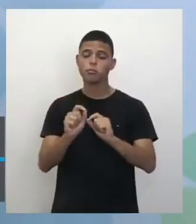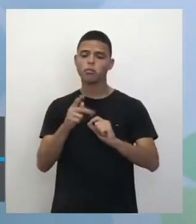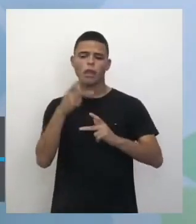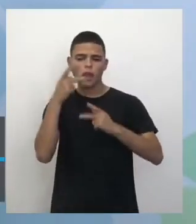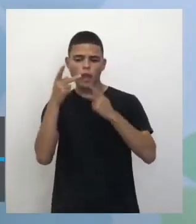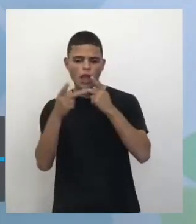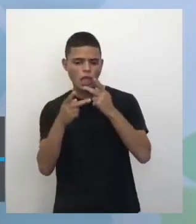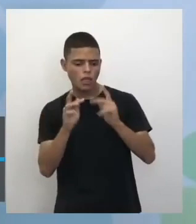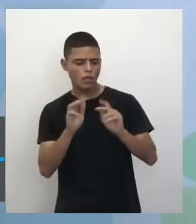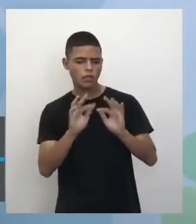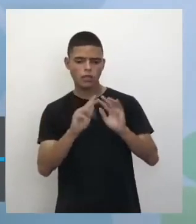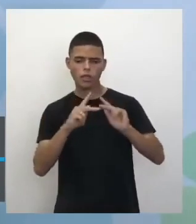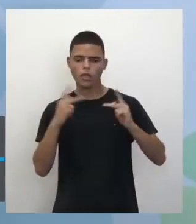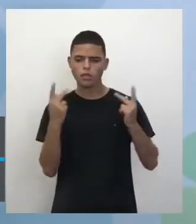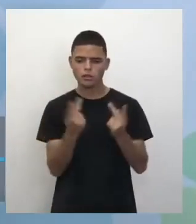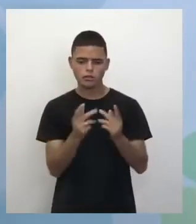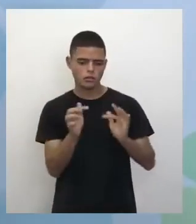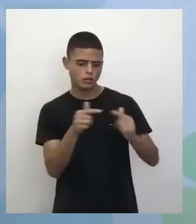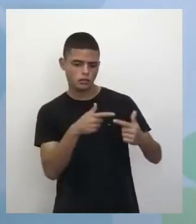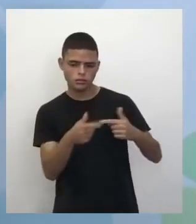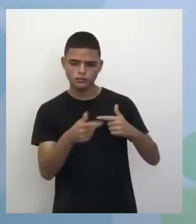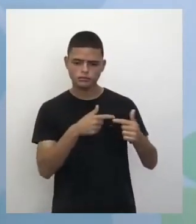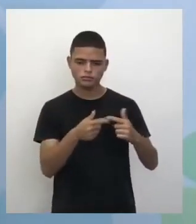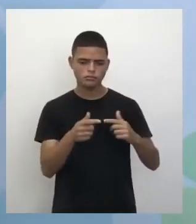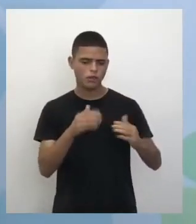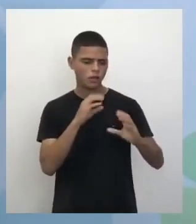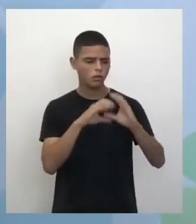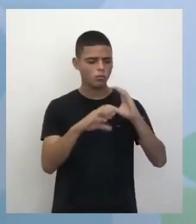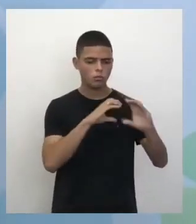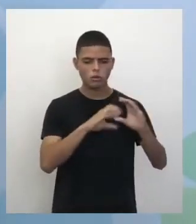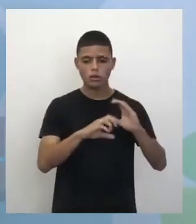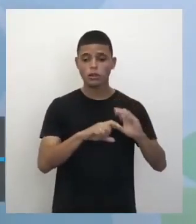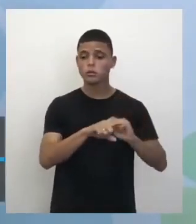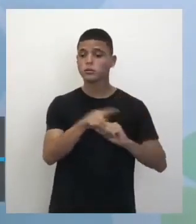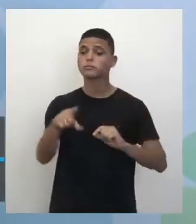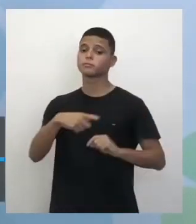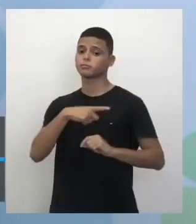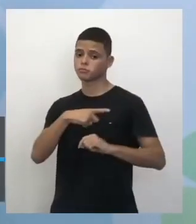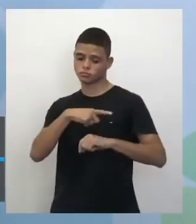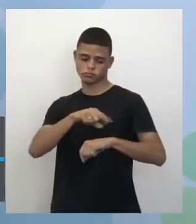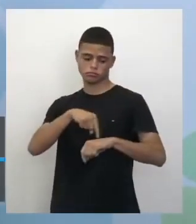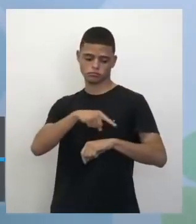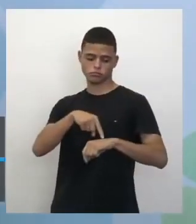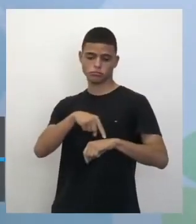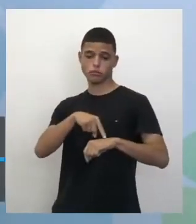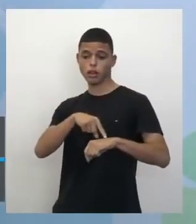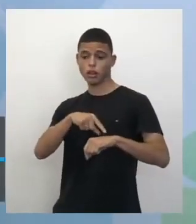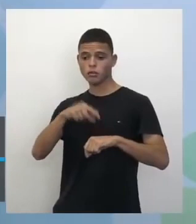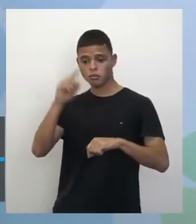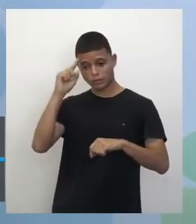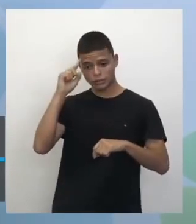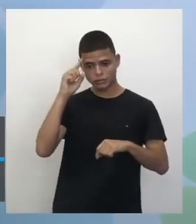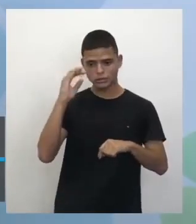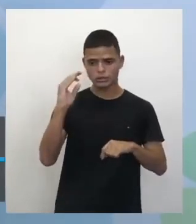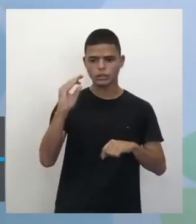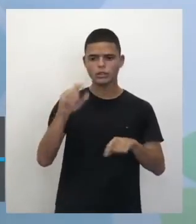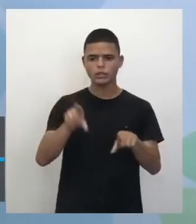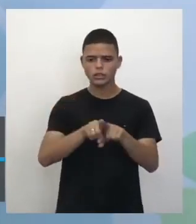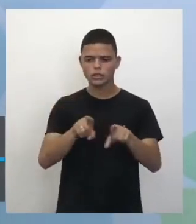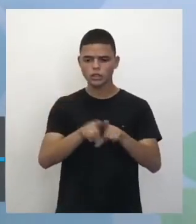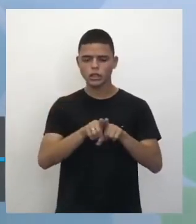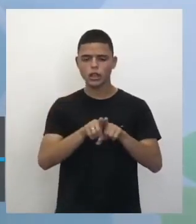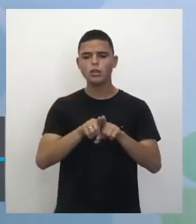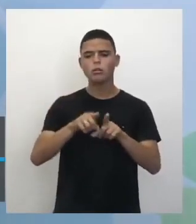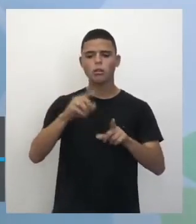não se comunicam às vezes. Sabe, todo esse tempo que vocês tiveram aí na primeira, na segunda série de Sociologia, que a gente falou sobre cultura, sobre como a